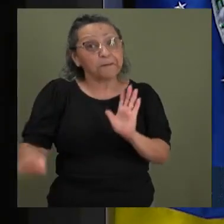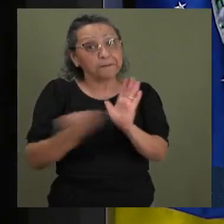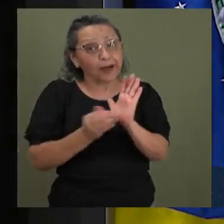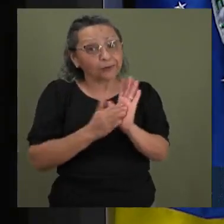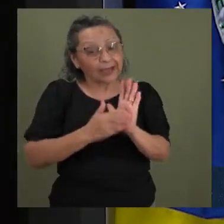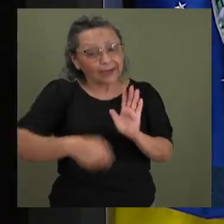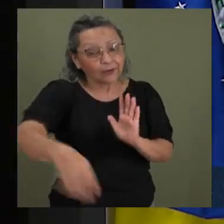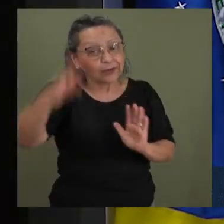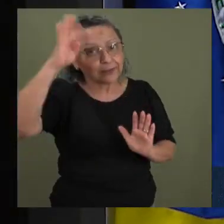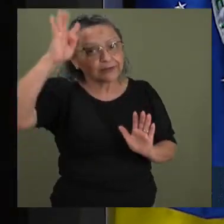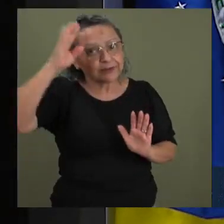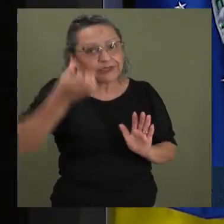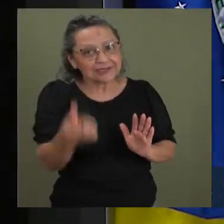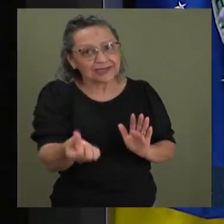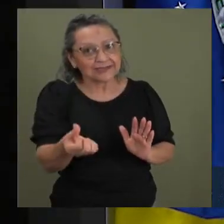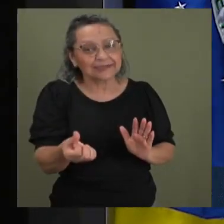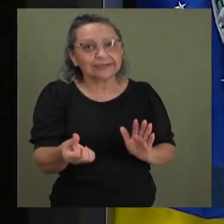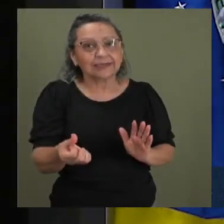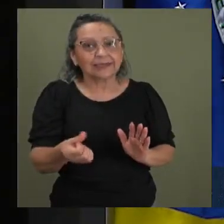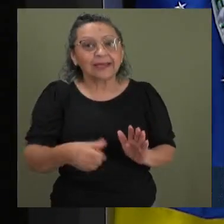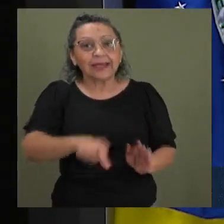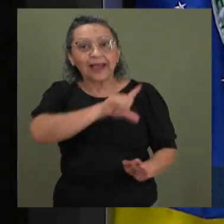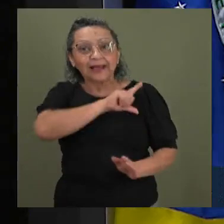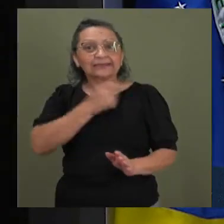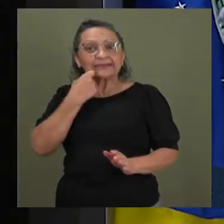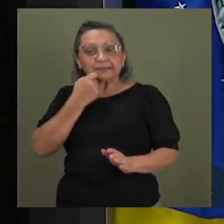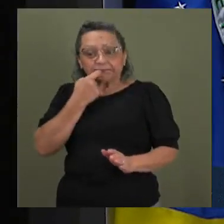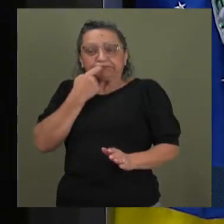quarta-feira. E avisa na sexta-feira.